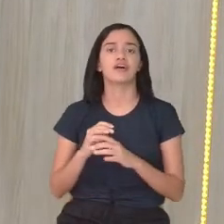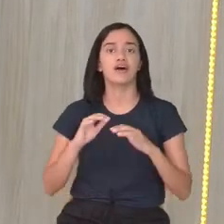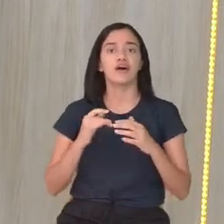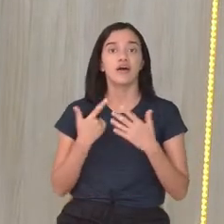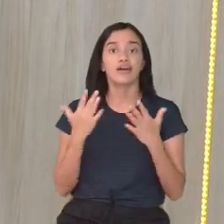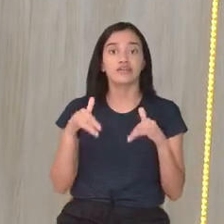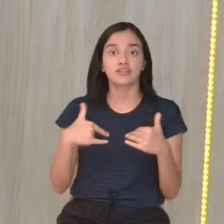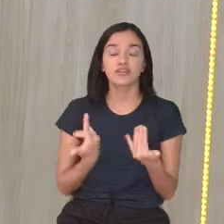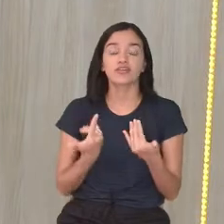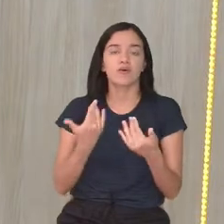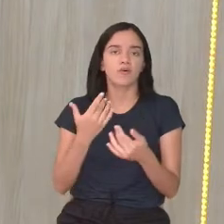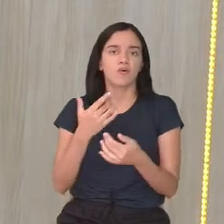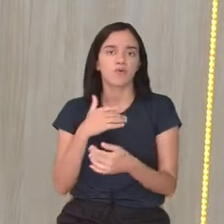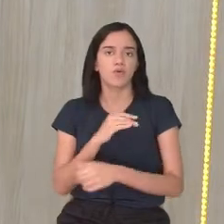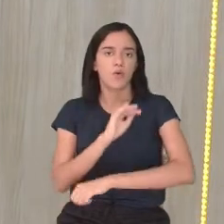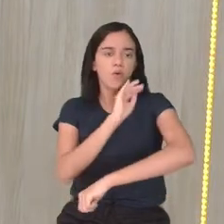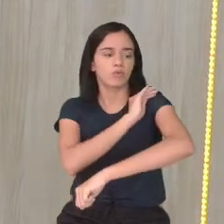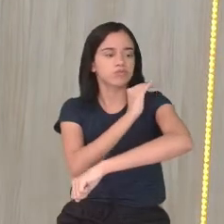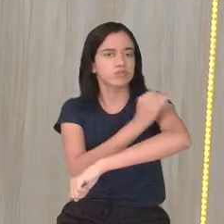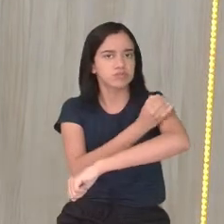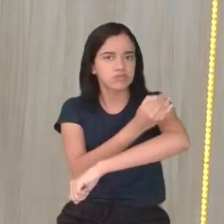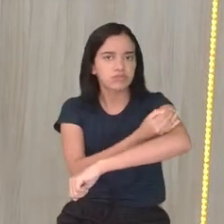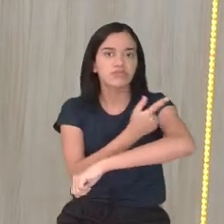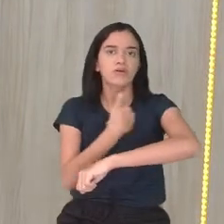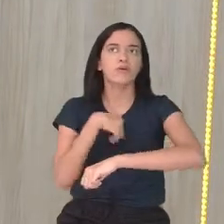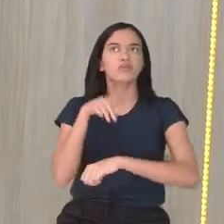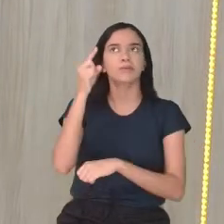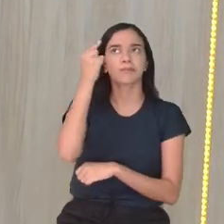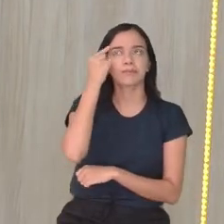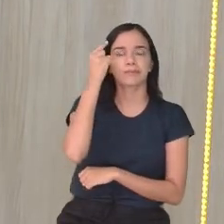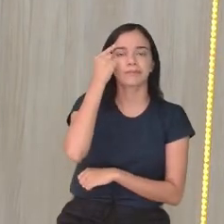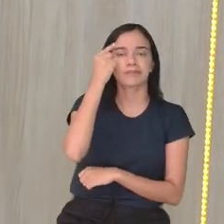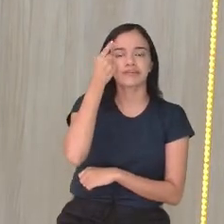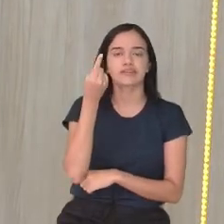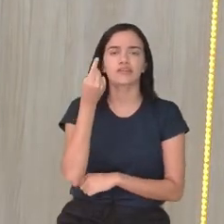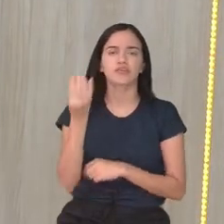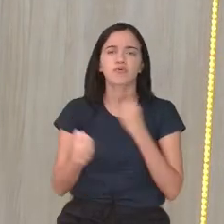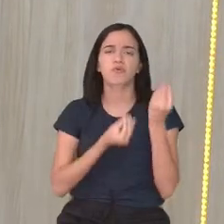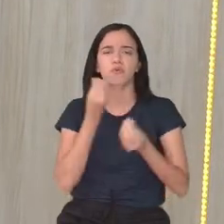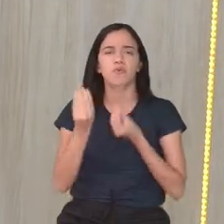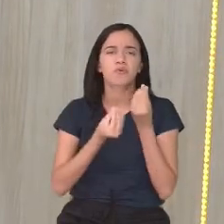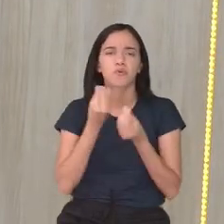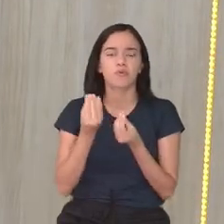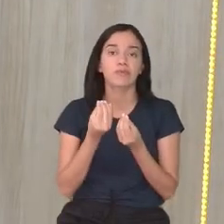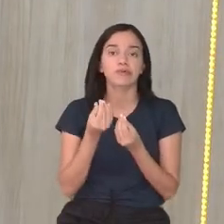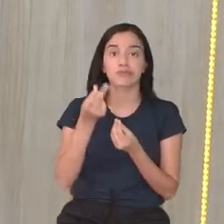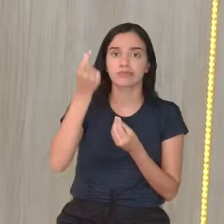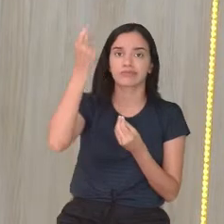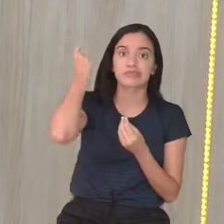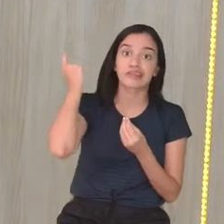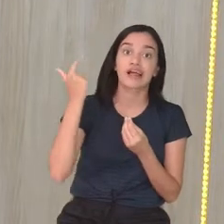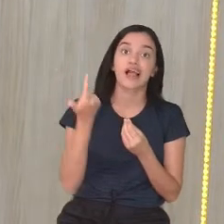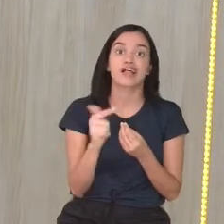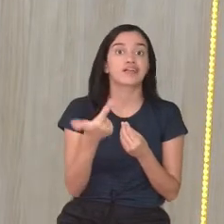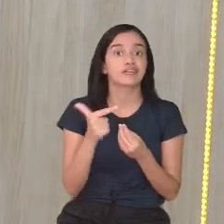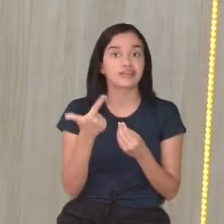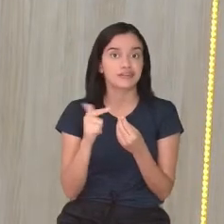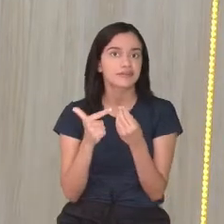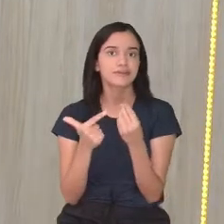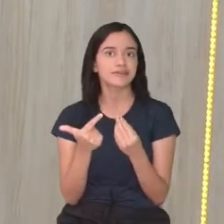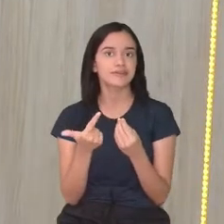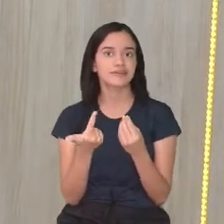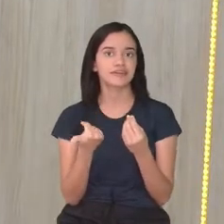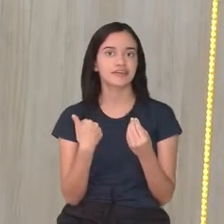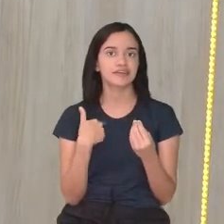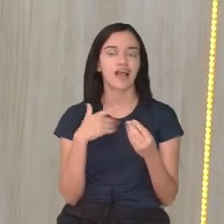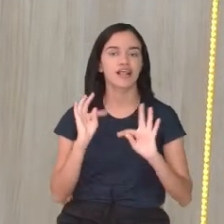né? Fortalecendo o corpo. E aí, pensem, como é que nessa época não tinha não